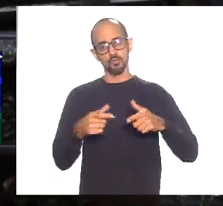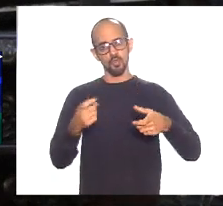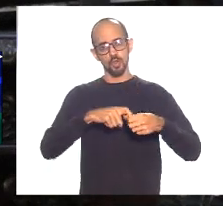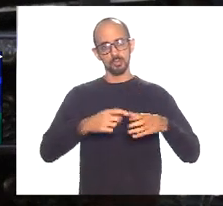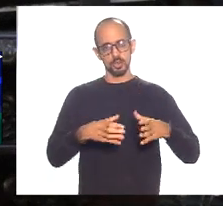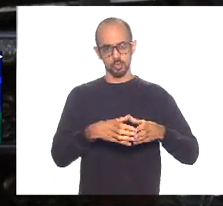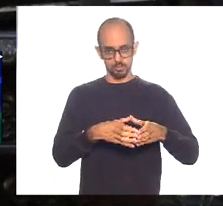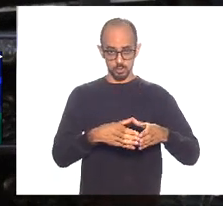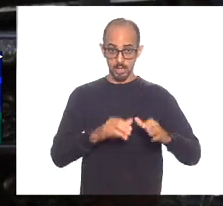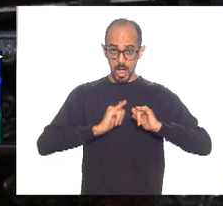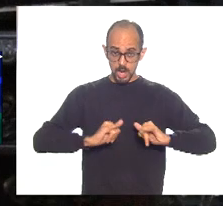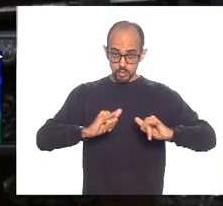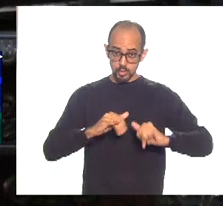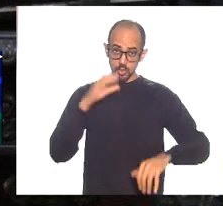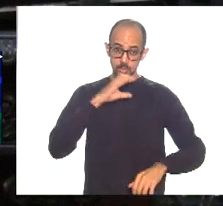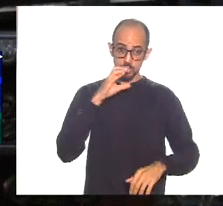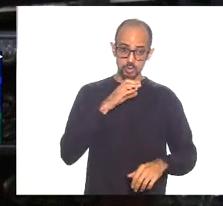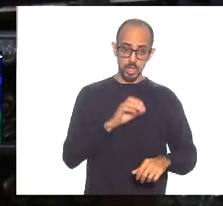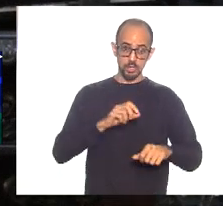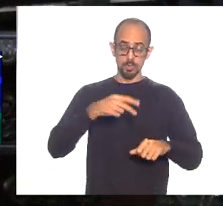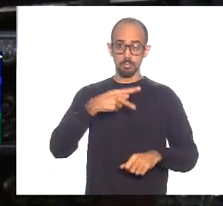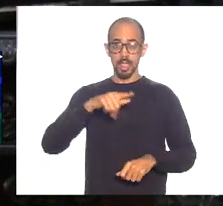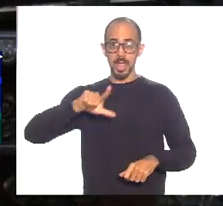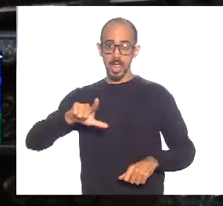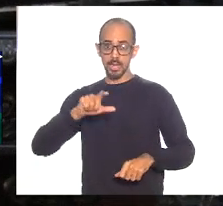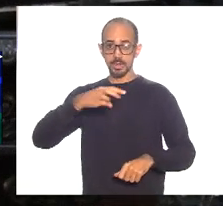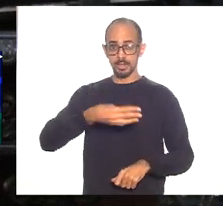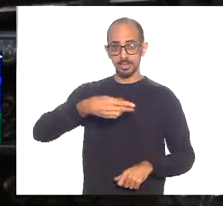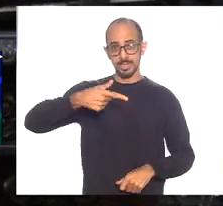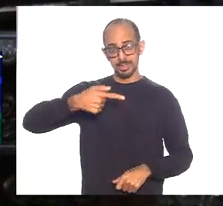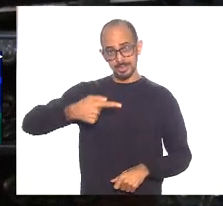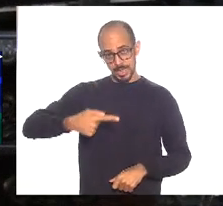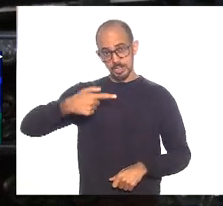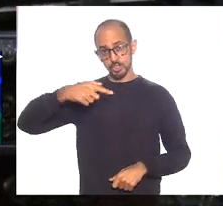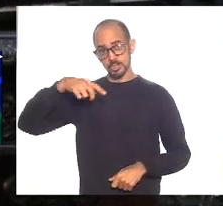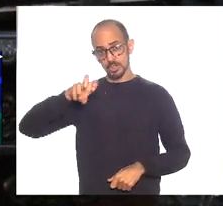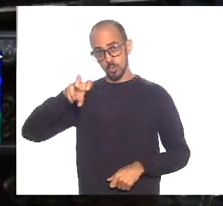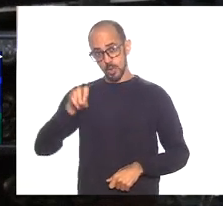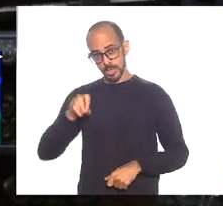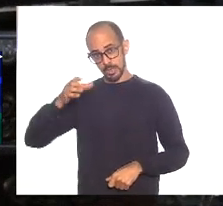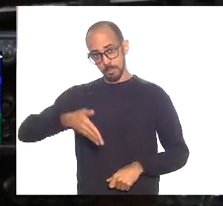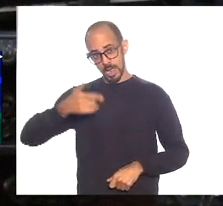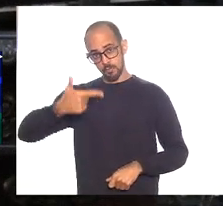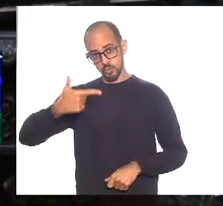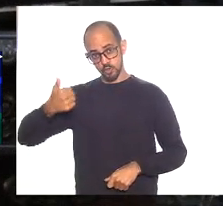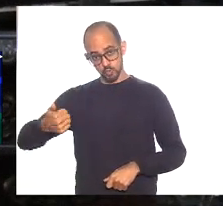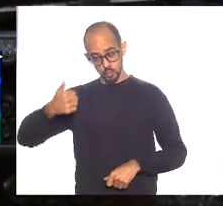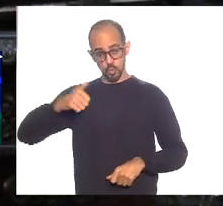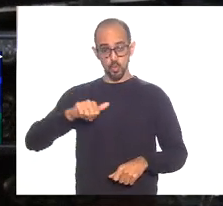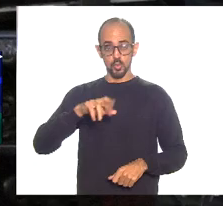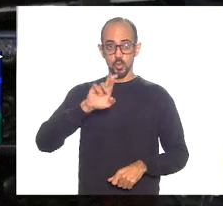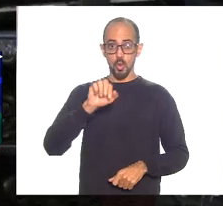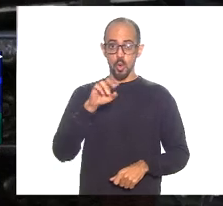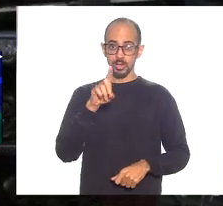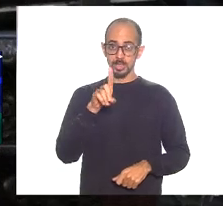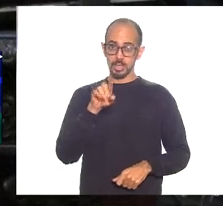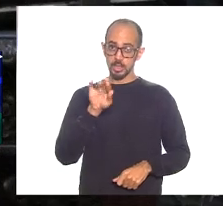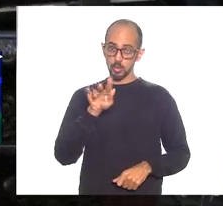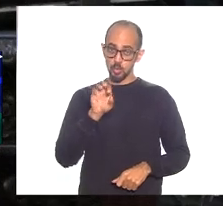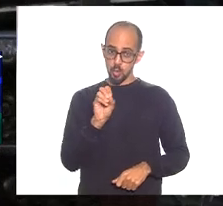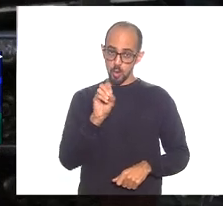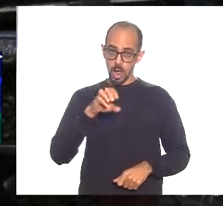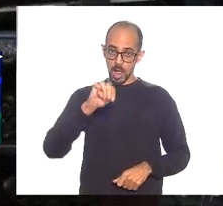anunciou em regime de urgência em discussão única para a direita 3750 de 21 de autoria do deputado Rodrigo Amorim que